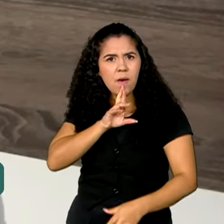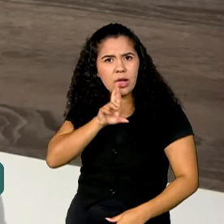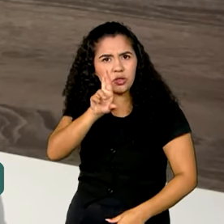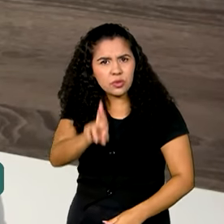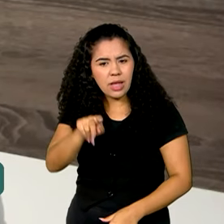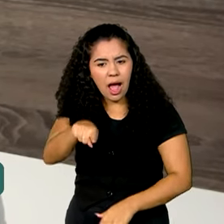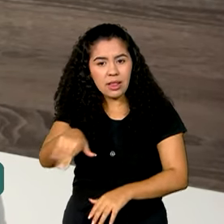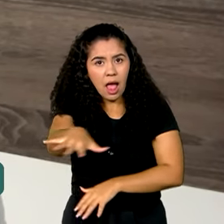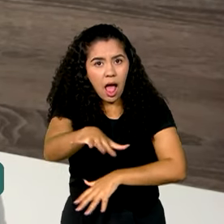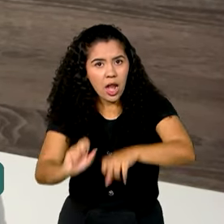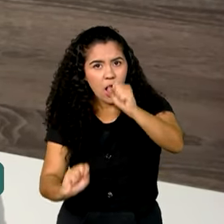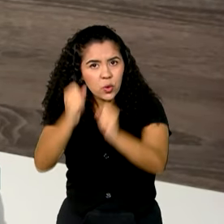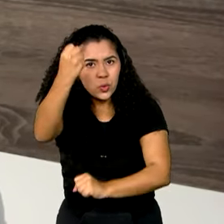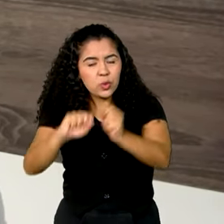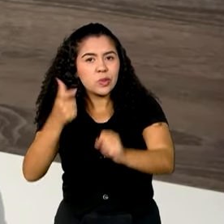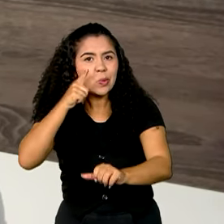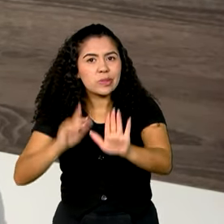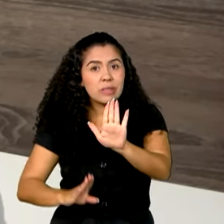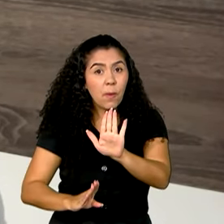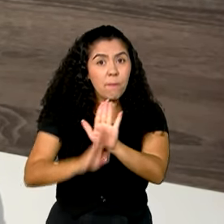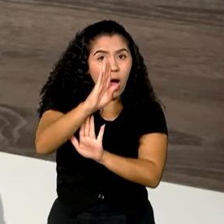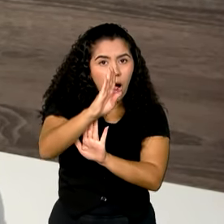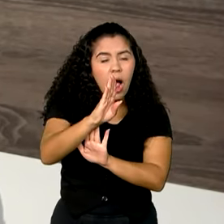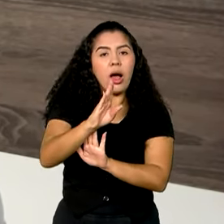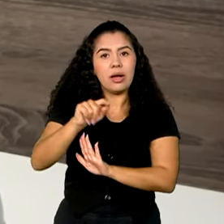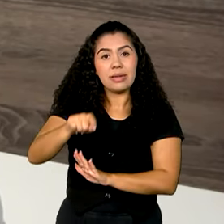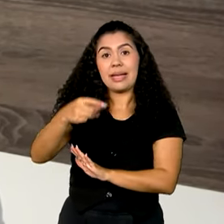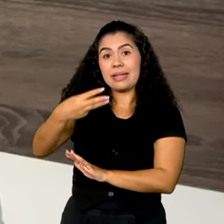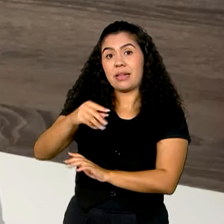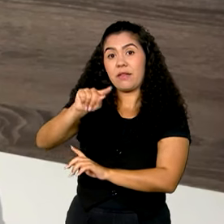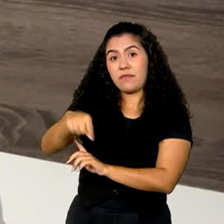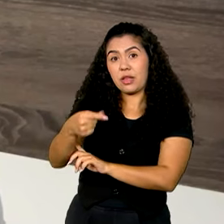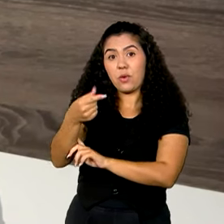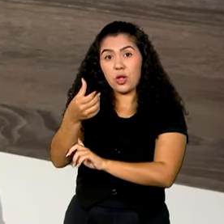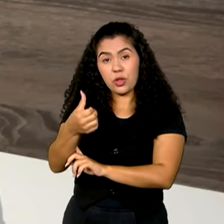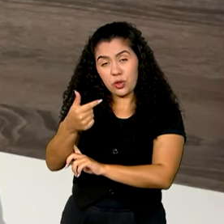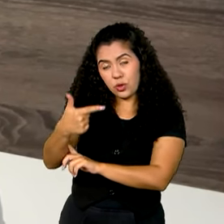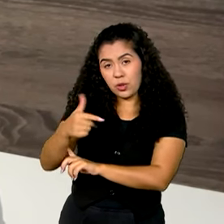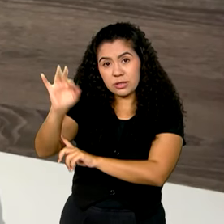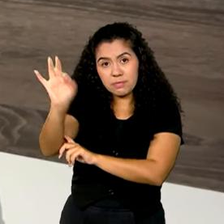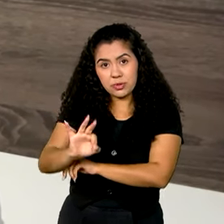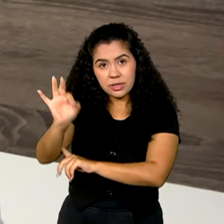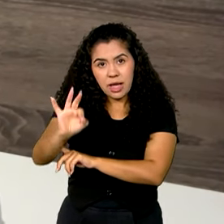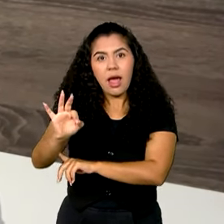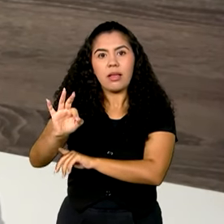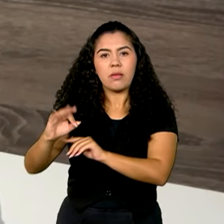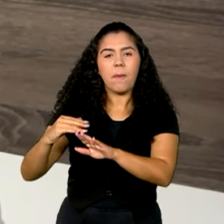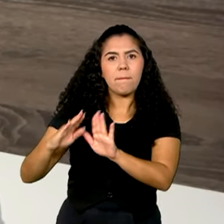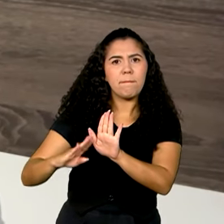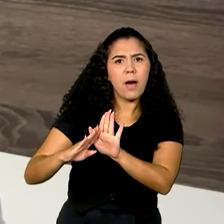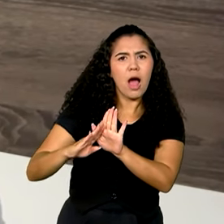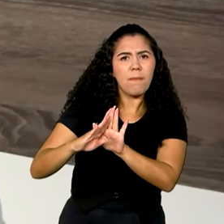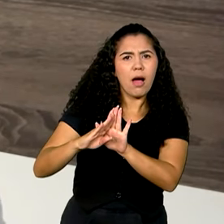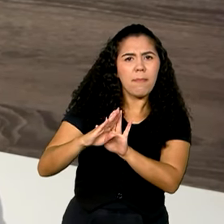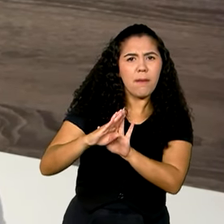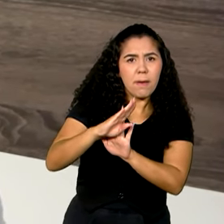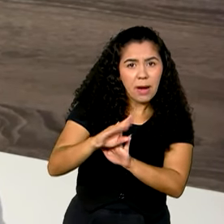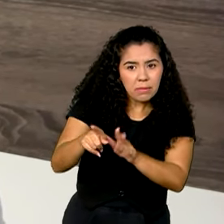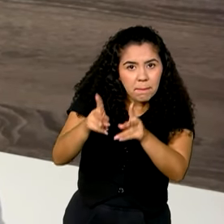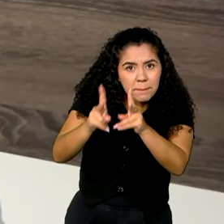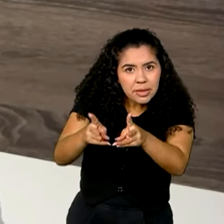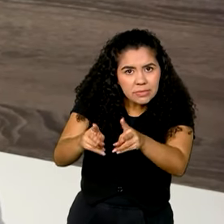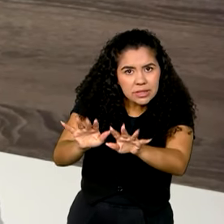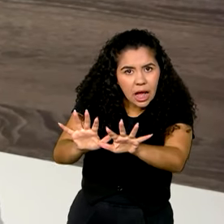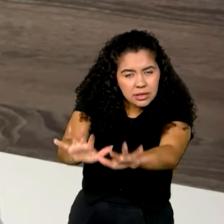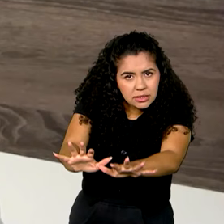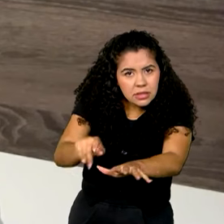indústria avança 3,2% no índice acumulado para os 7 meses de 2024, permanecendo dessa forma com um